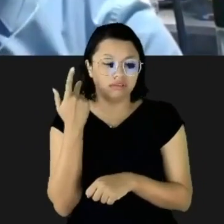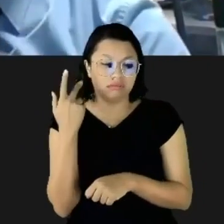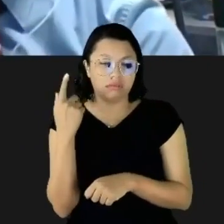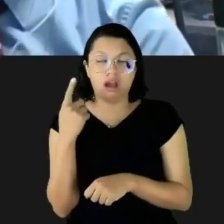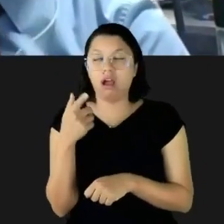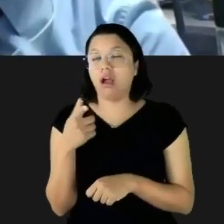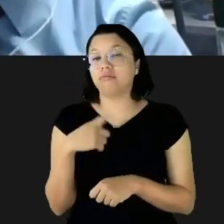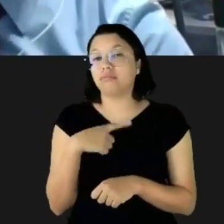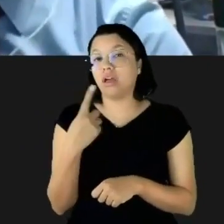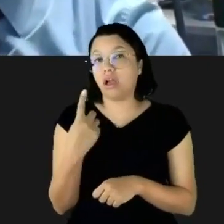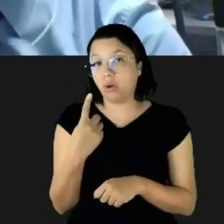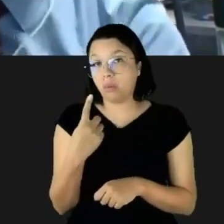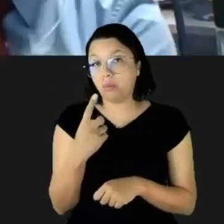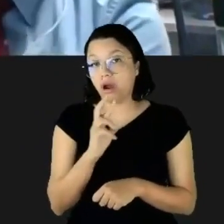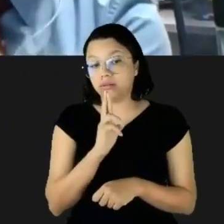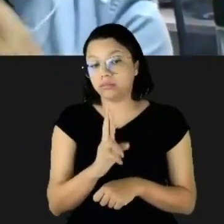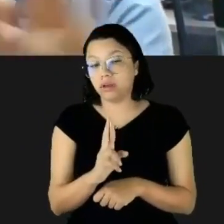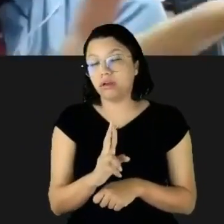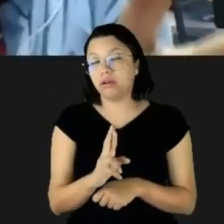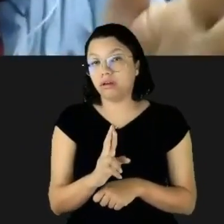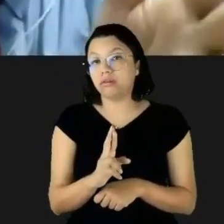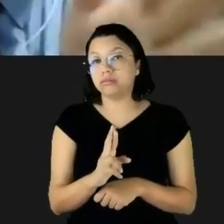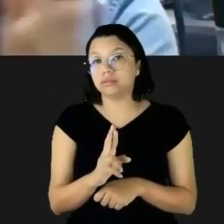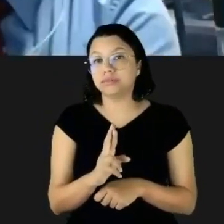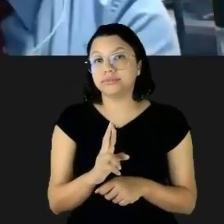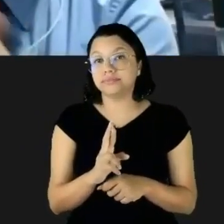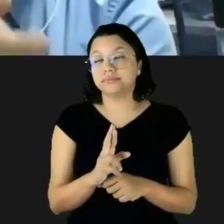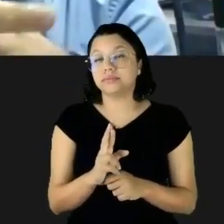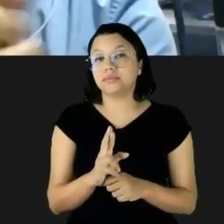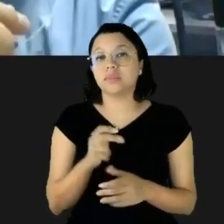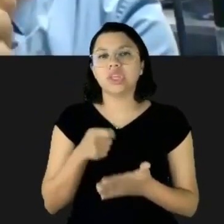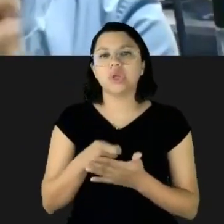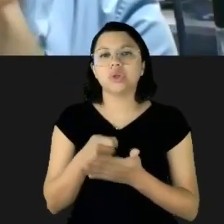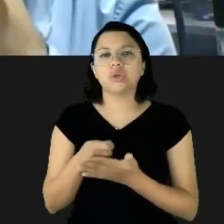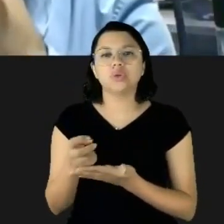fiscal por ano. Hoje isso impensável.